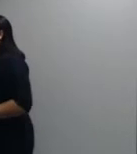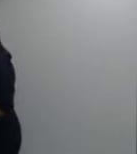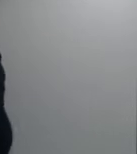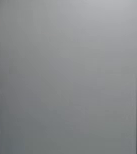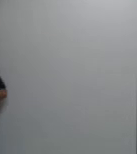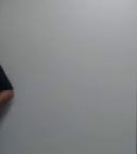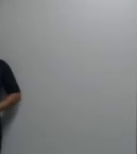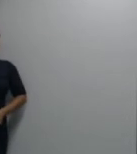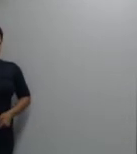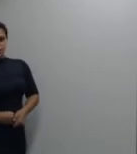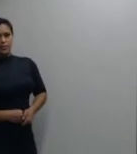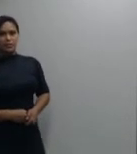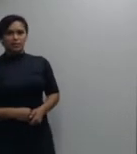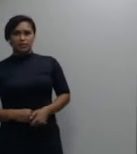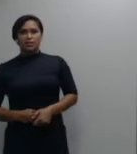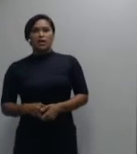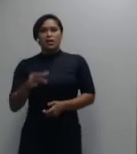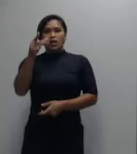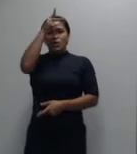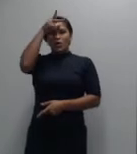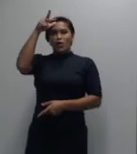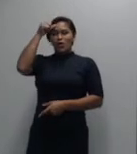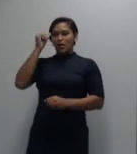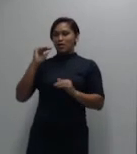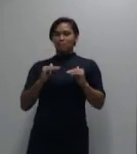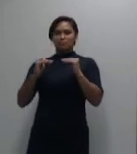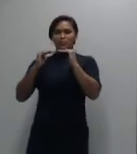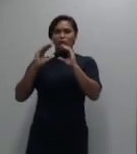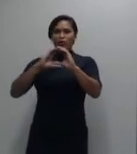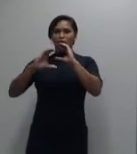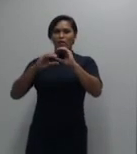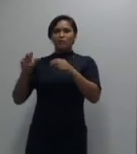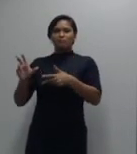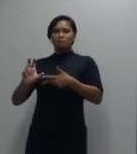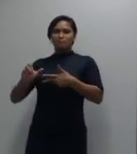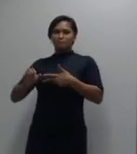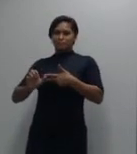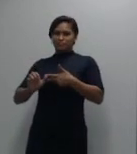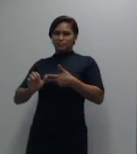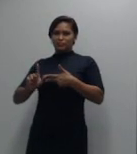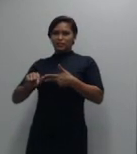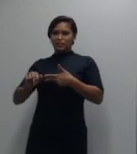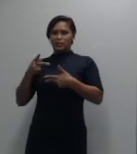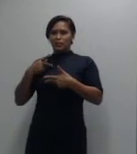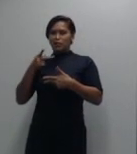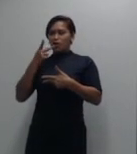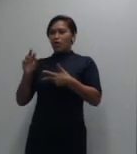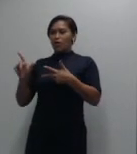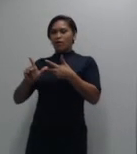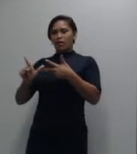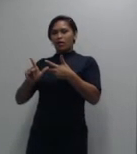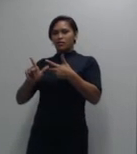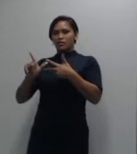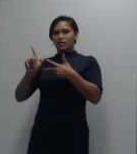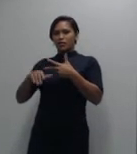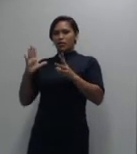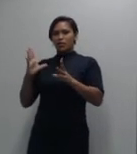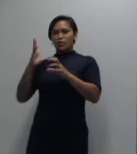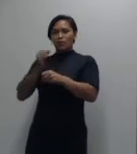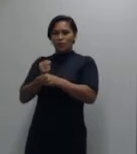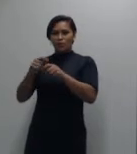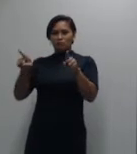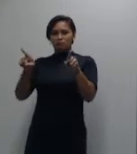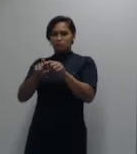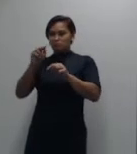prefeito e que estabelece a comunicação ao pudim saco tudo junto ao poder legislativo assim concluiu-se o ato do